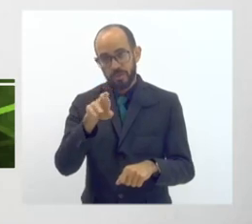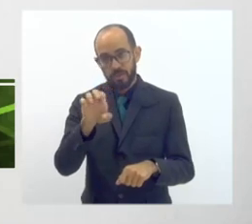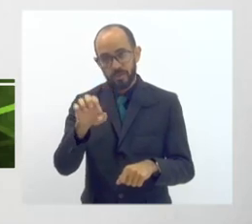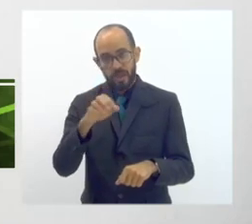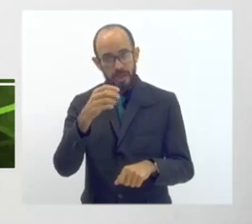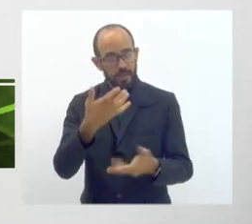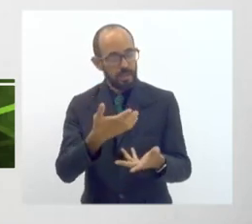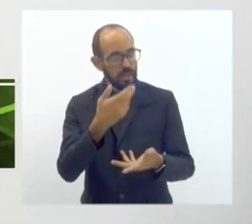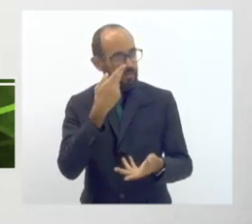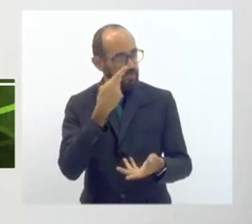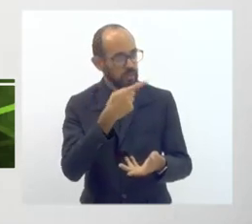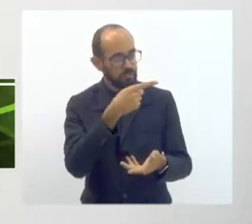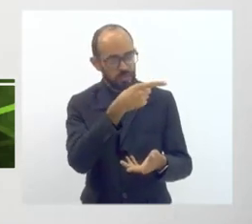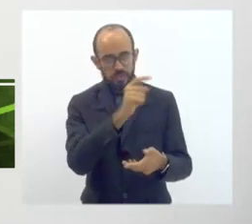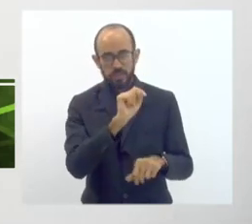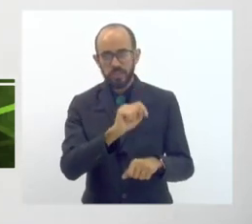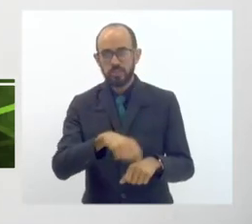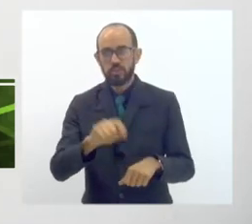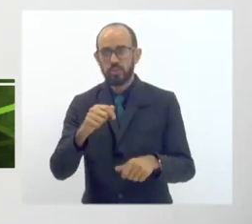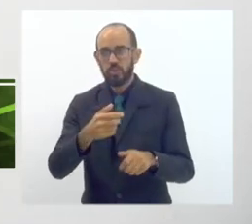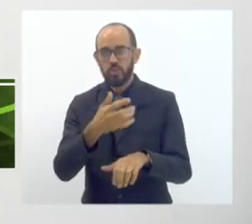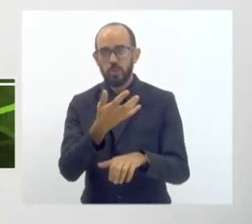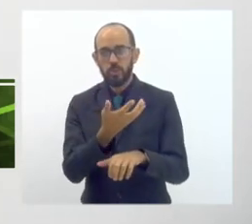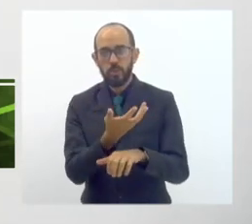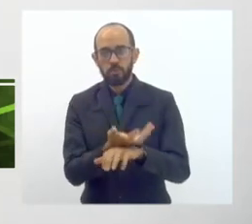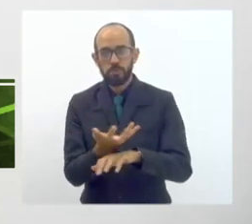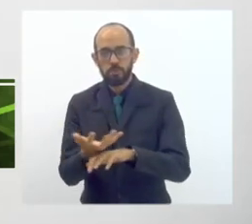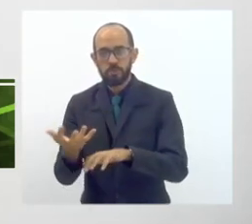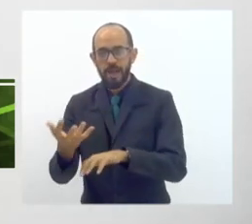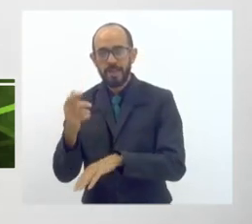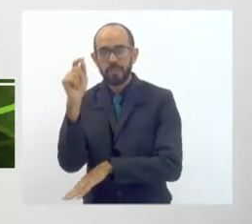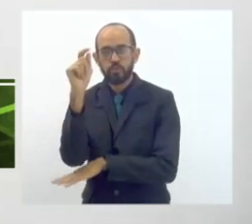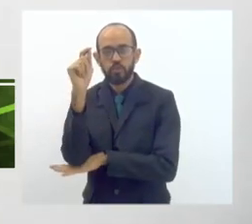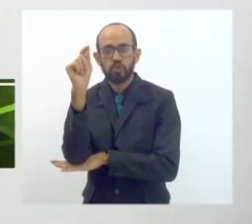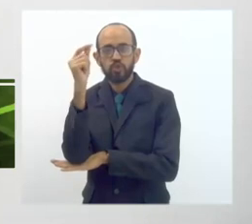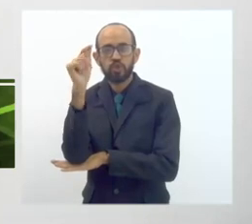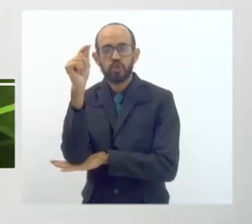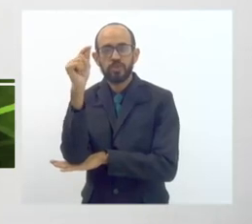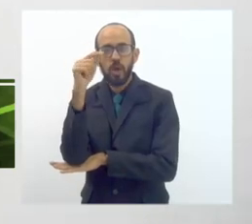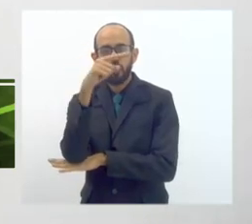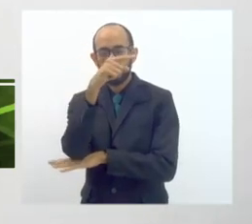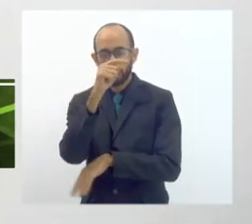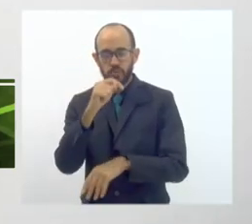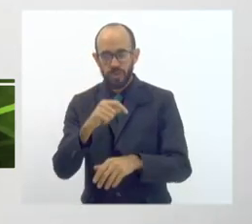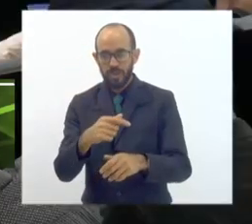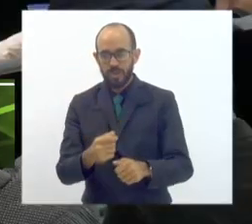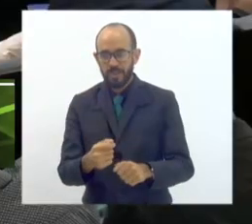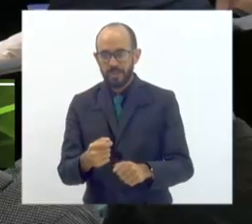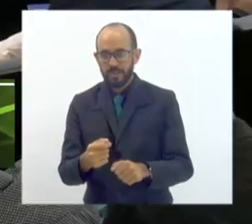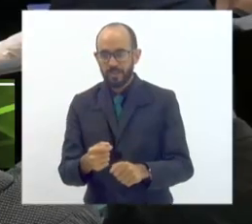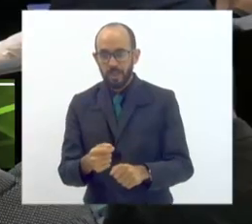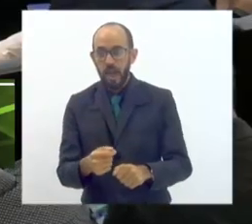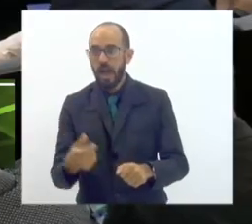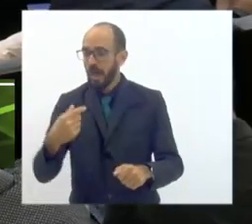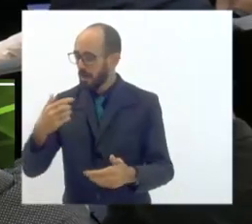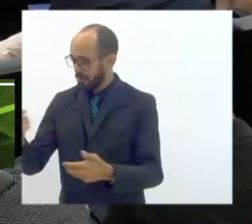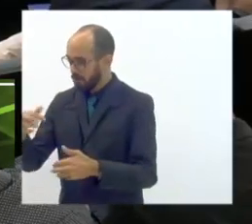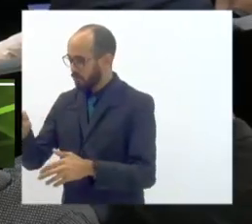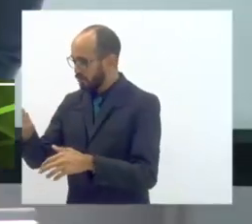visitar lá o Parque dos Dinossauros, lá que ele é prefeito lá de Miguel Pereira. Sinta-se convidado, tá bom? Ficarei muito feliz,